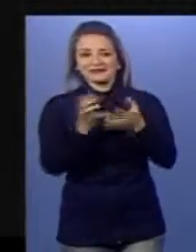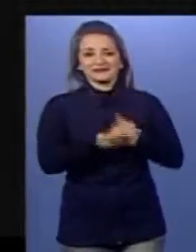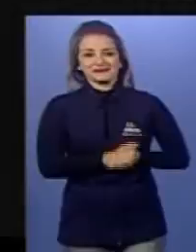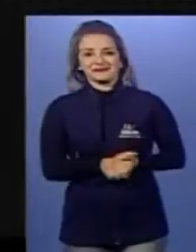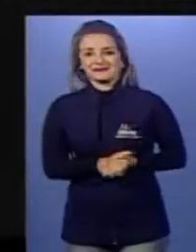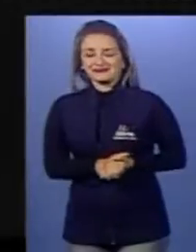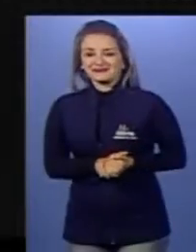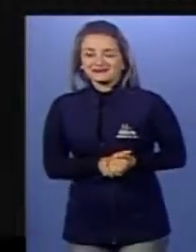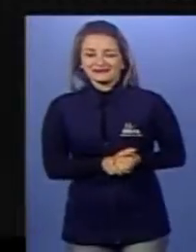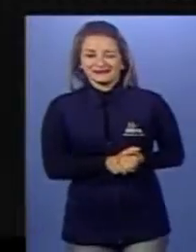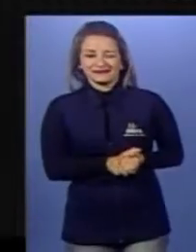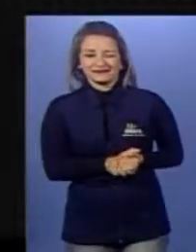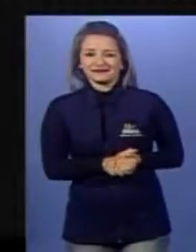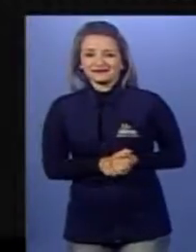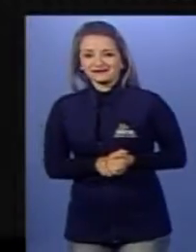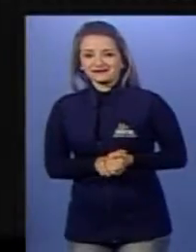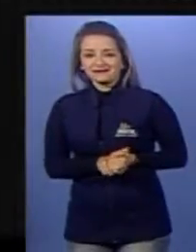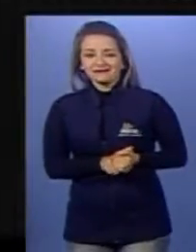bom